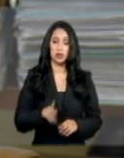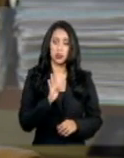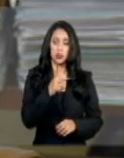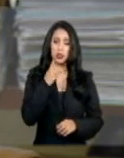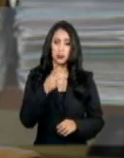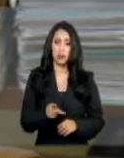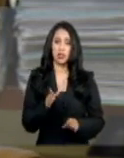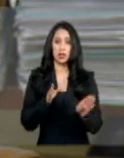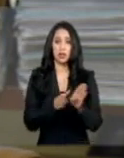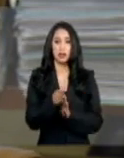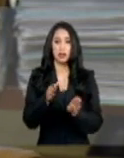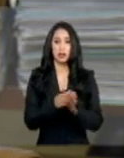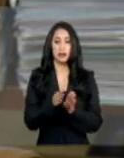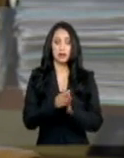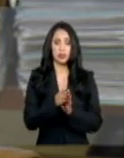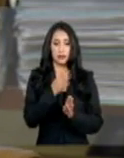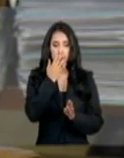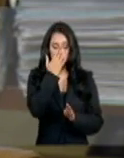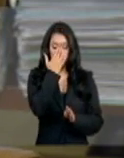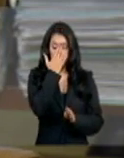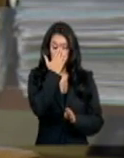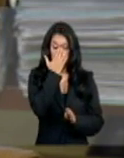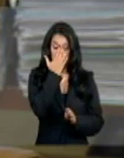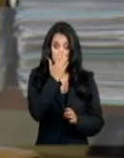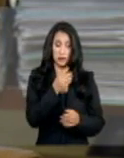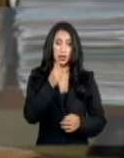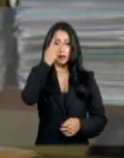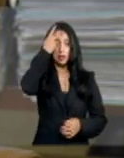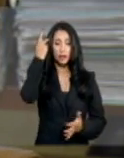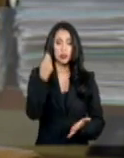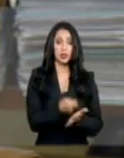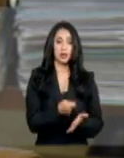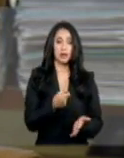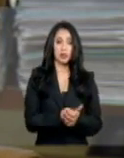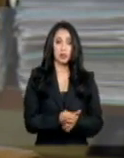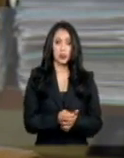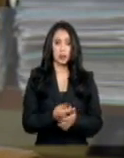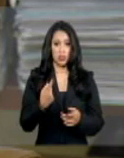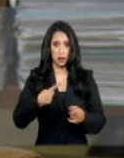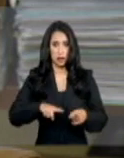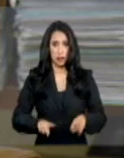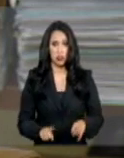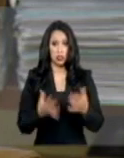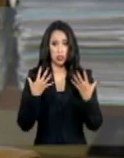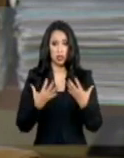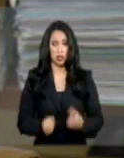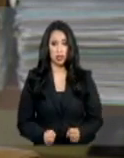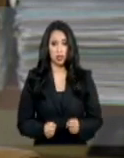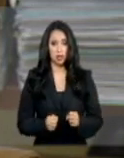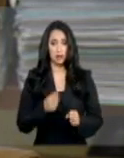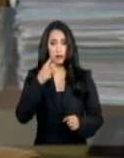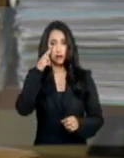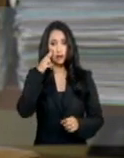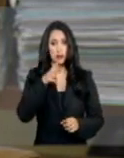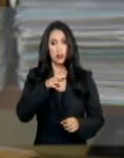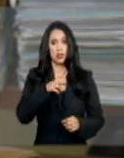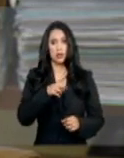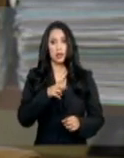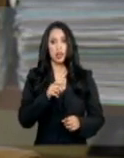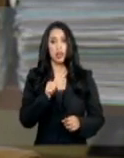no sentido de preservar dia parado contribuinte conter medidas arbitrárias adotados pelos agentes da administração